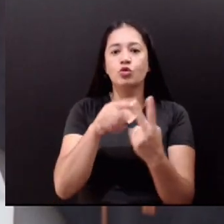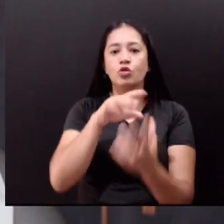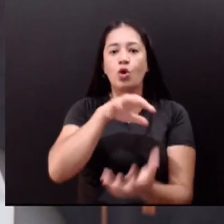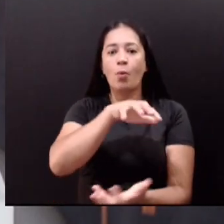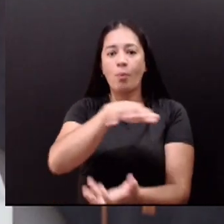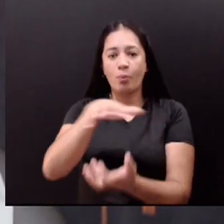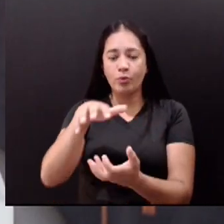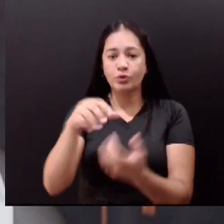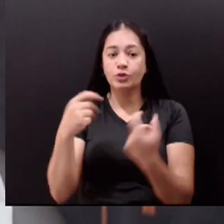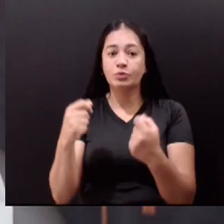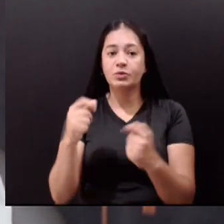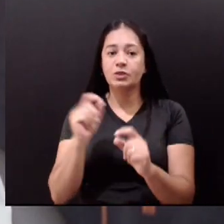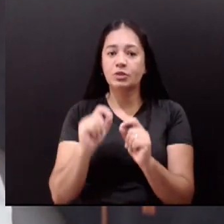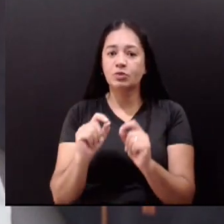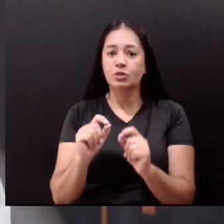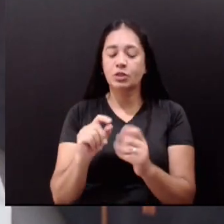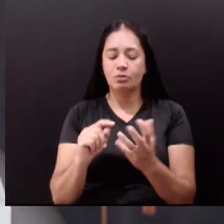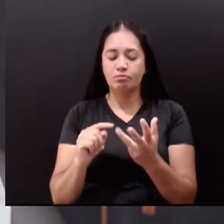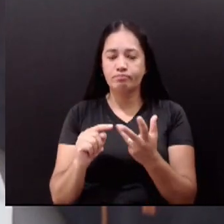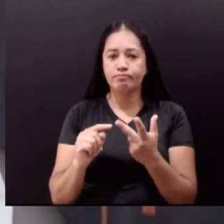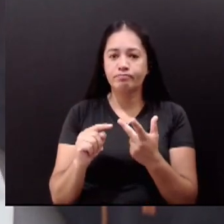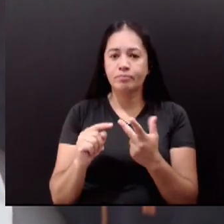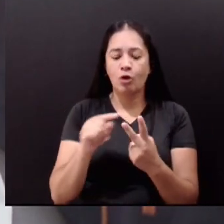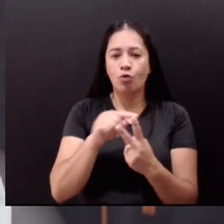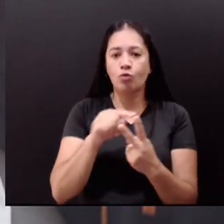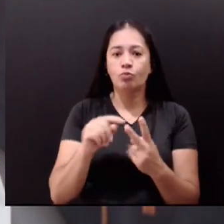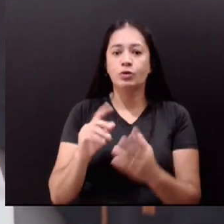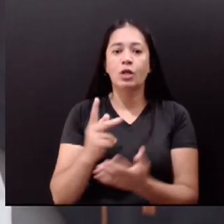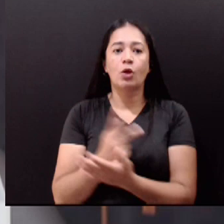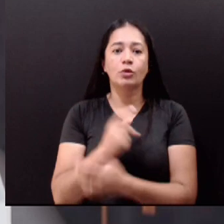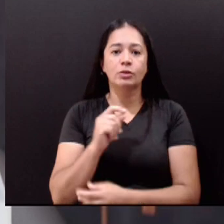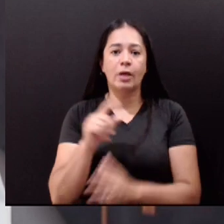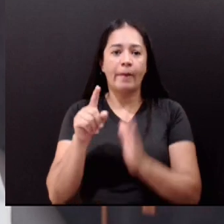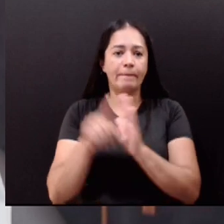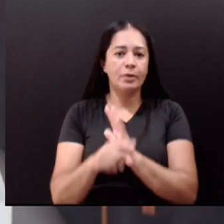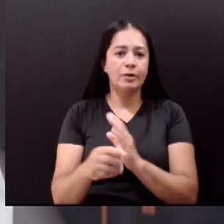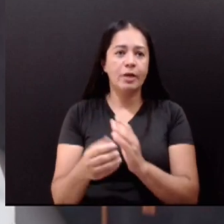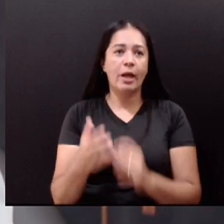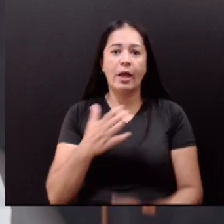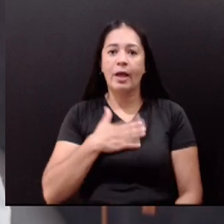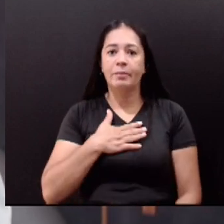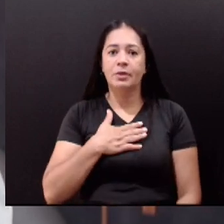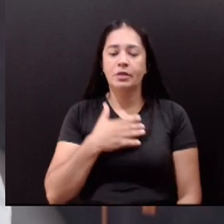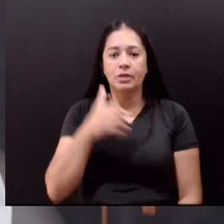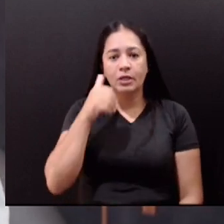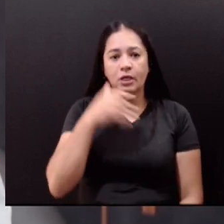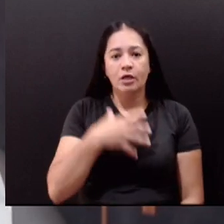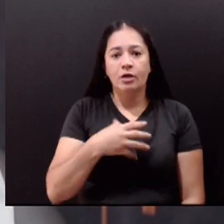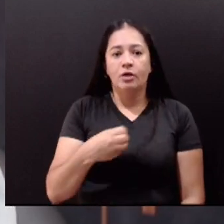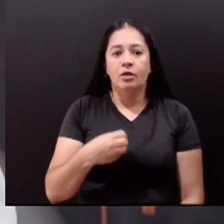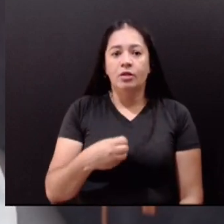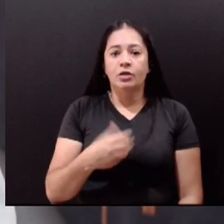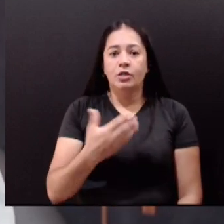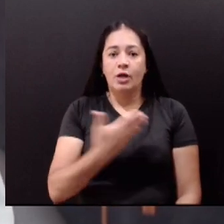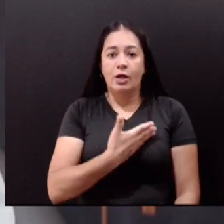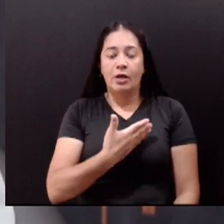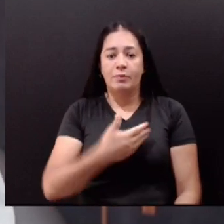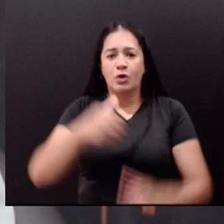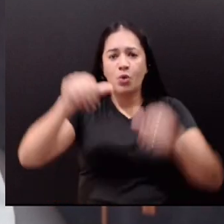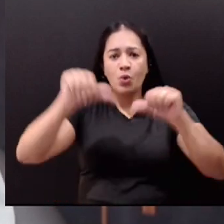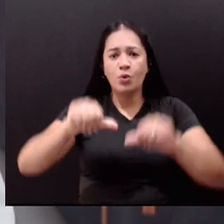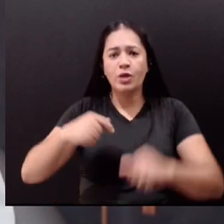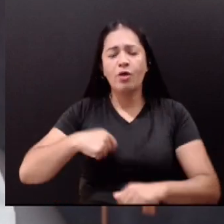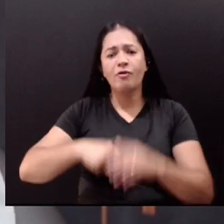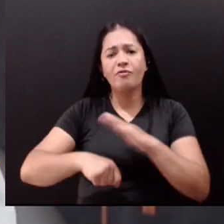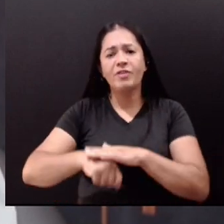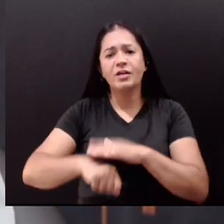as situações desses 2 mundos, como a pergunta anterior: "Ah, minha filha, né, tá com más companhias, então o que eu faço? O que eu faria no mundo